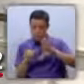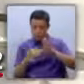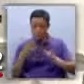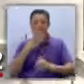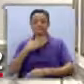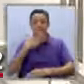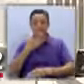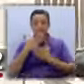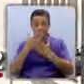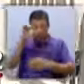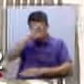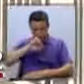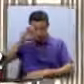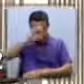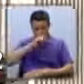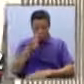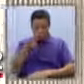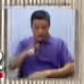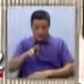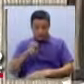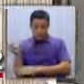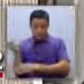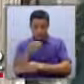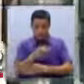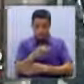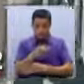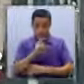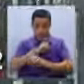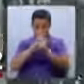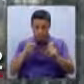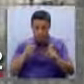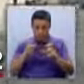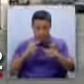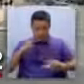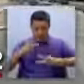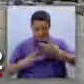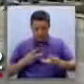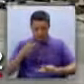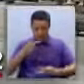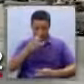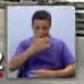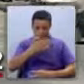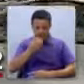janeiro, mas se o ex-primeiro-ministro não liquidar a dívida, o imóvel, avaliado em mais de 270